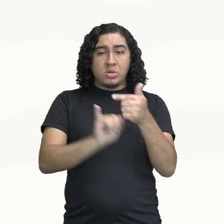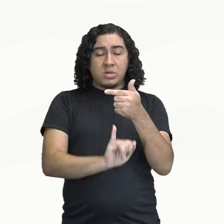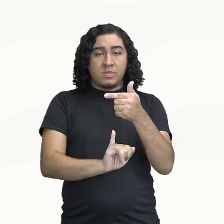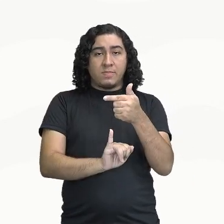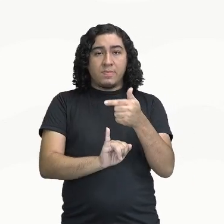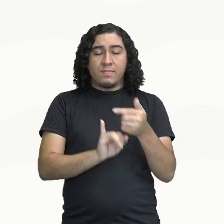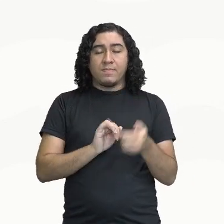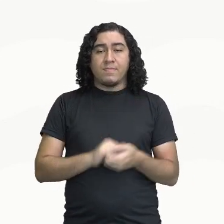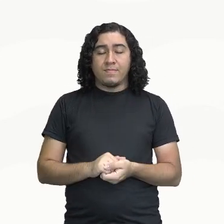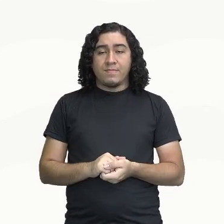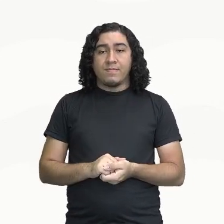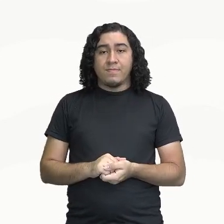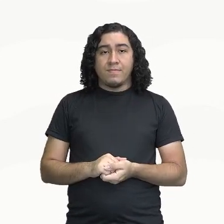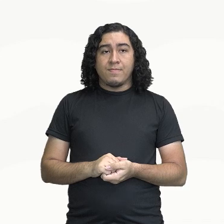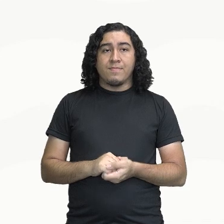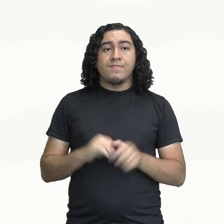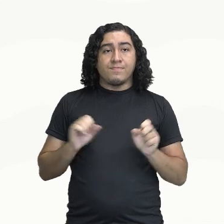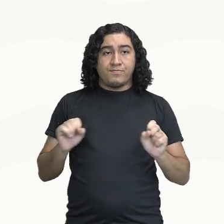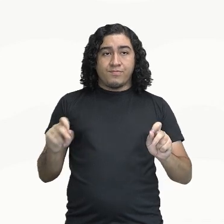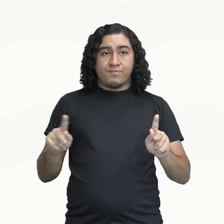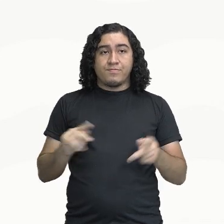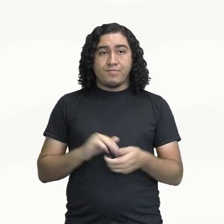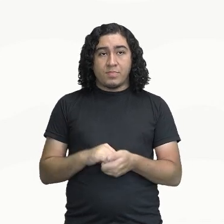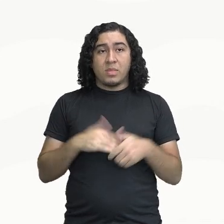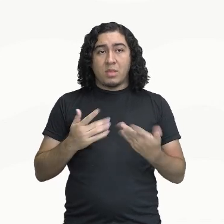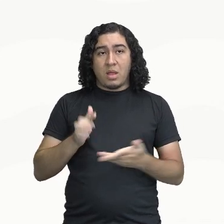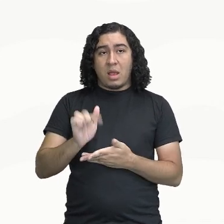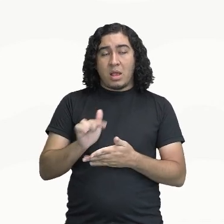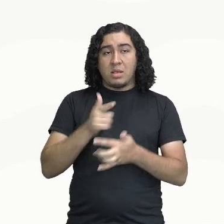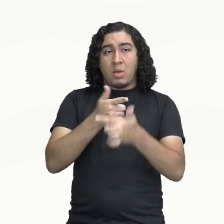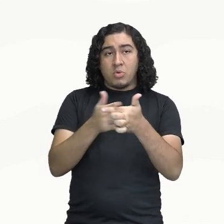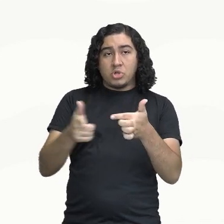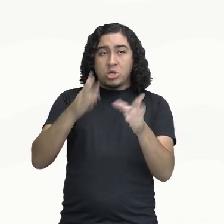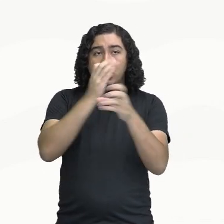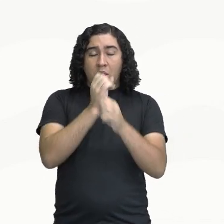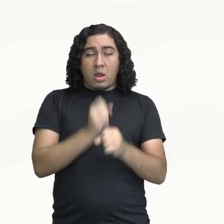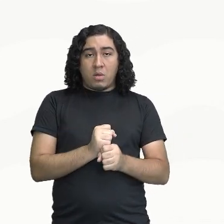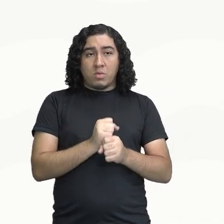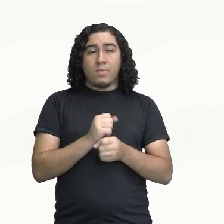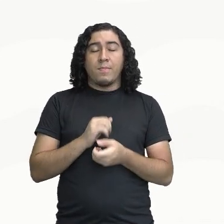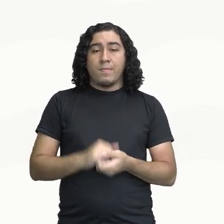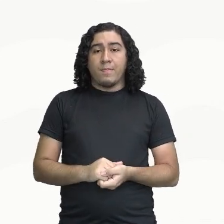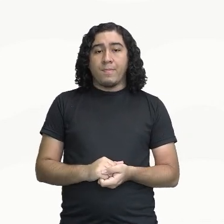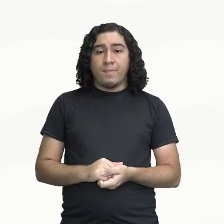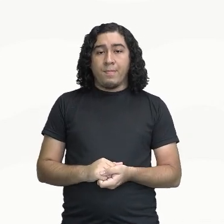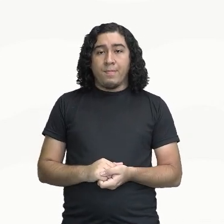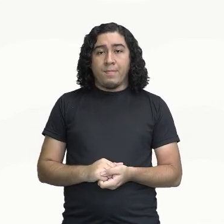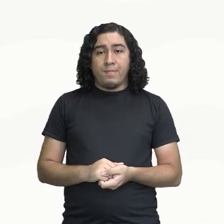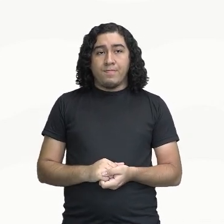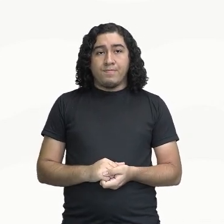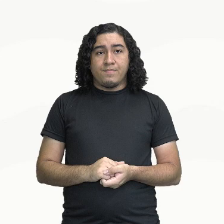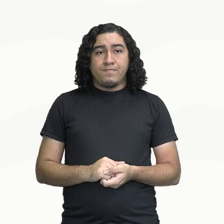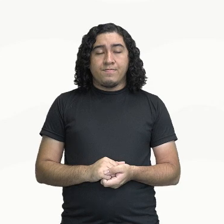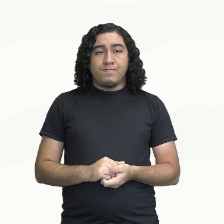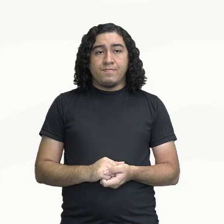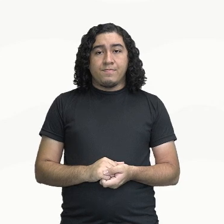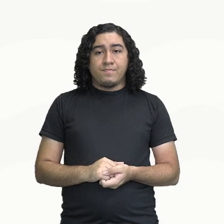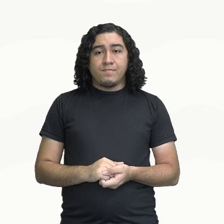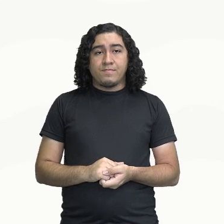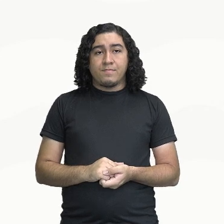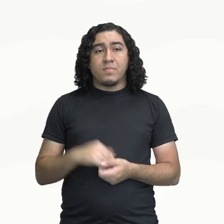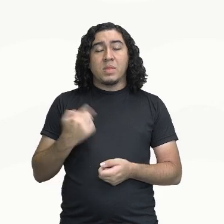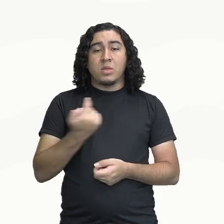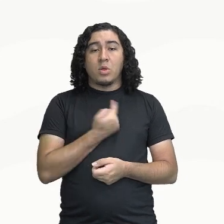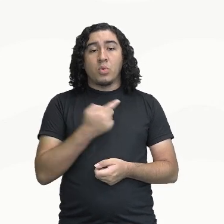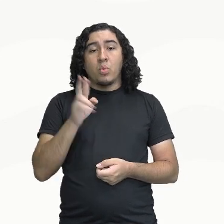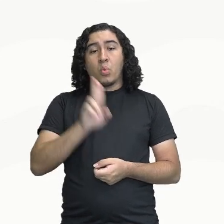quantidade, tá? Que é o I. Ok? Então, essas são as medidas de tendência central. Para a gente aplicar aqui um conceito